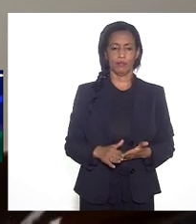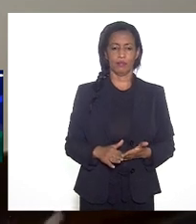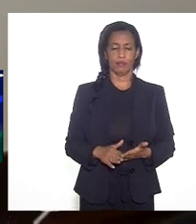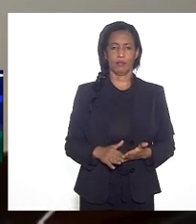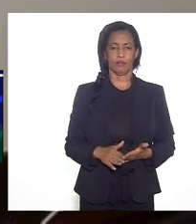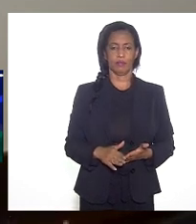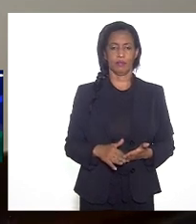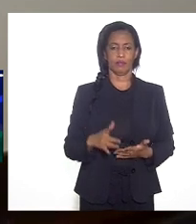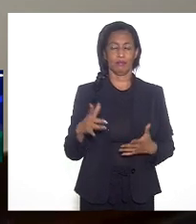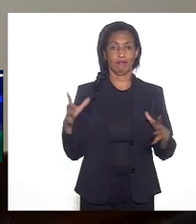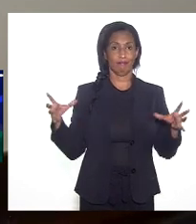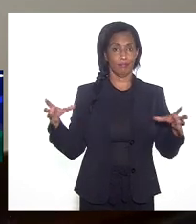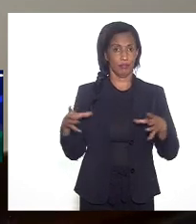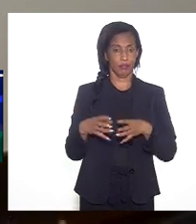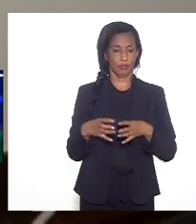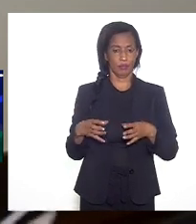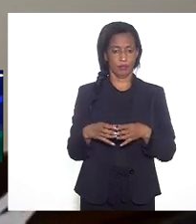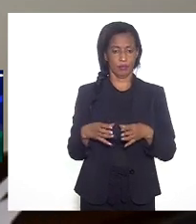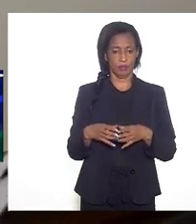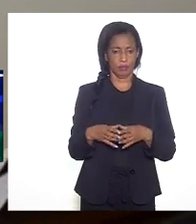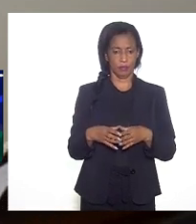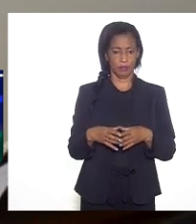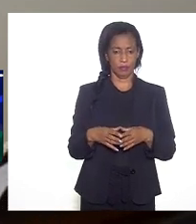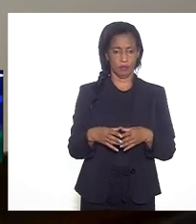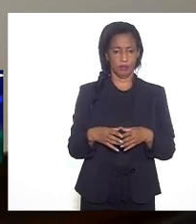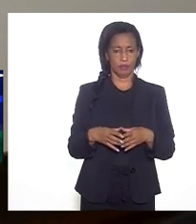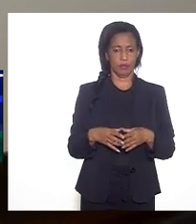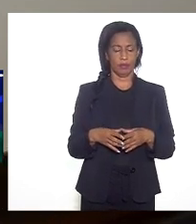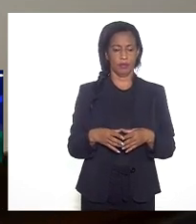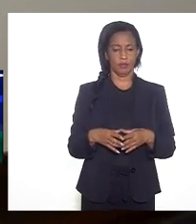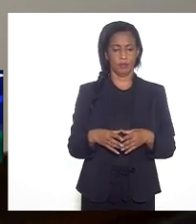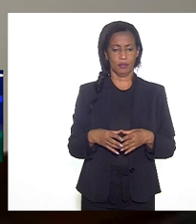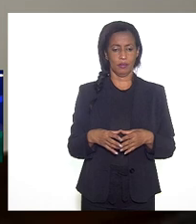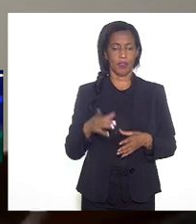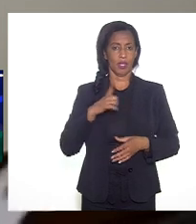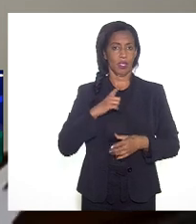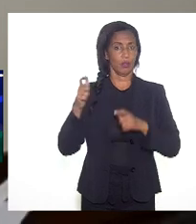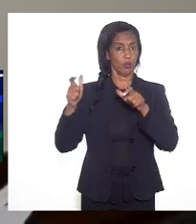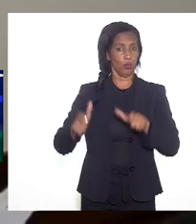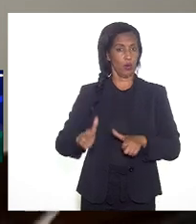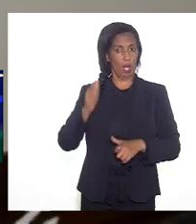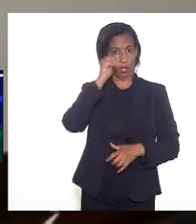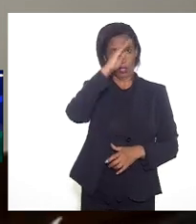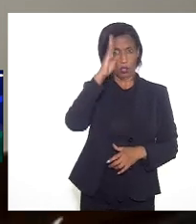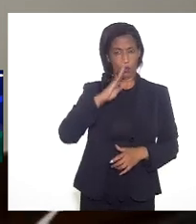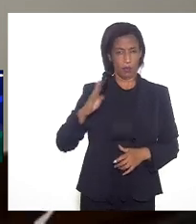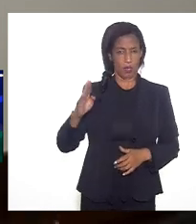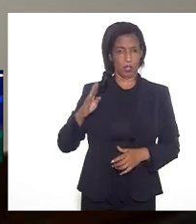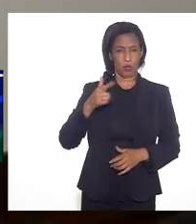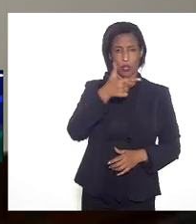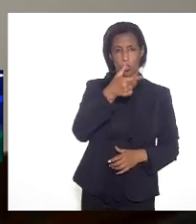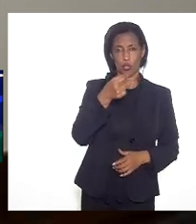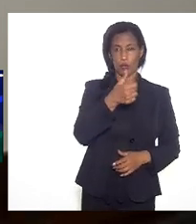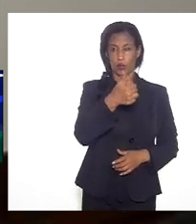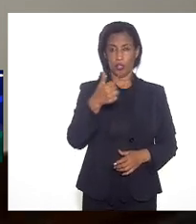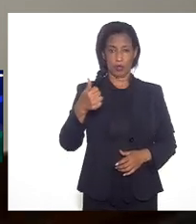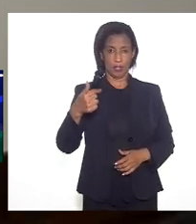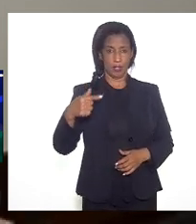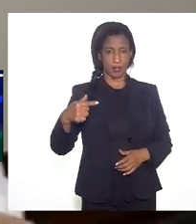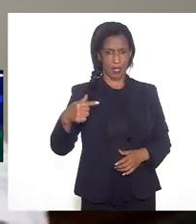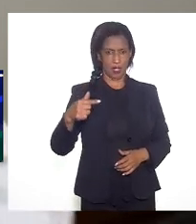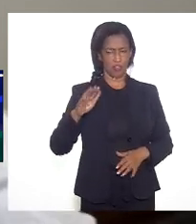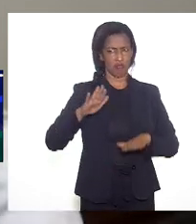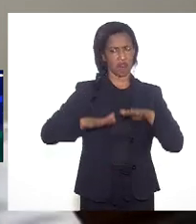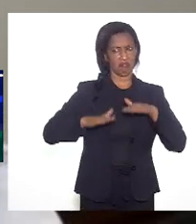absolutamente abrupto que teve lugar no Brasil em 2017,